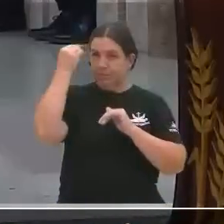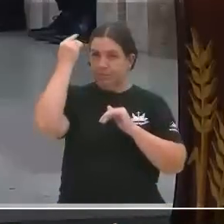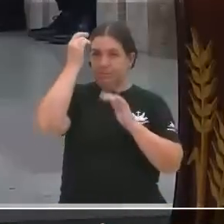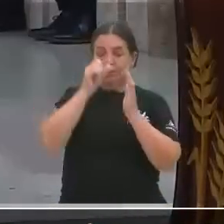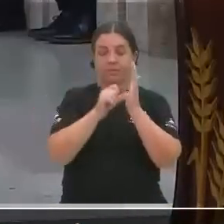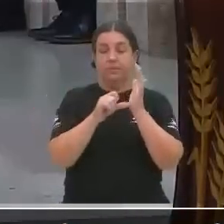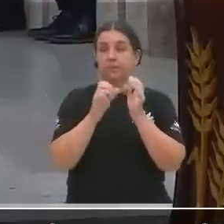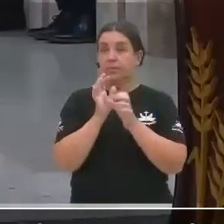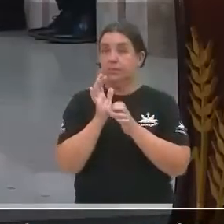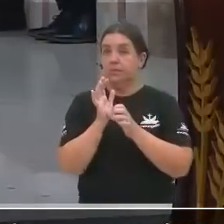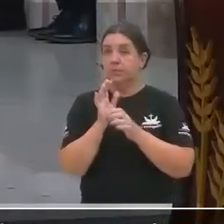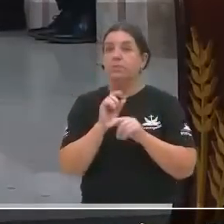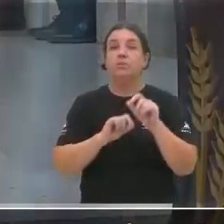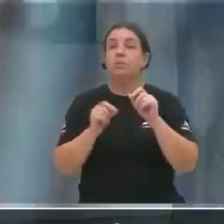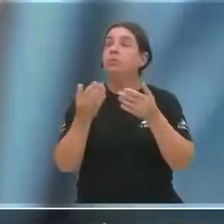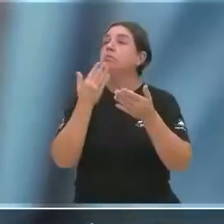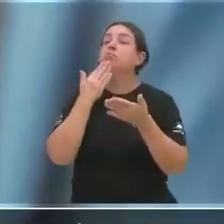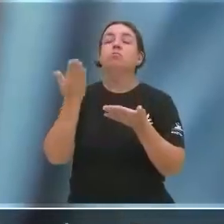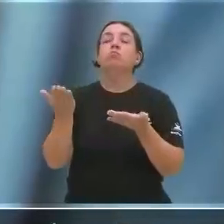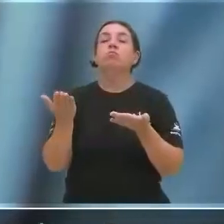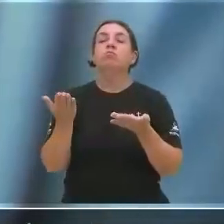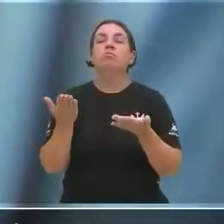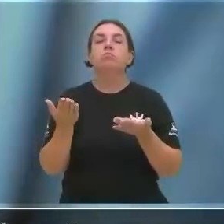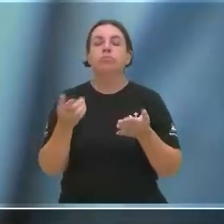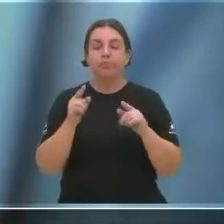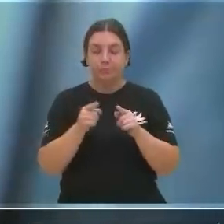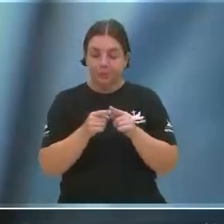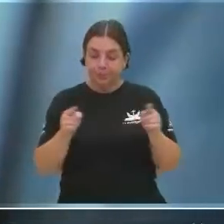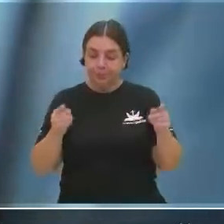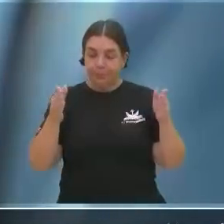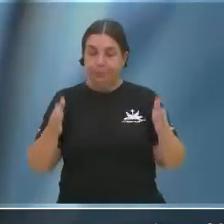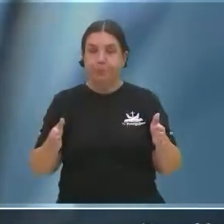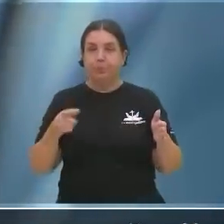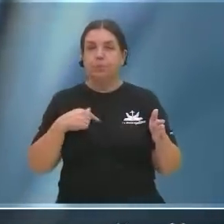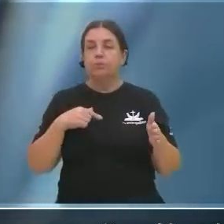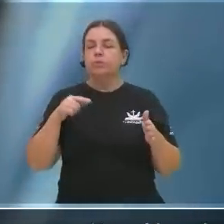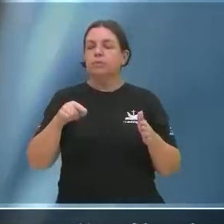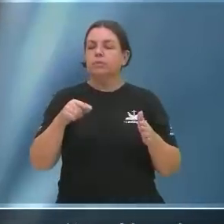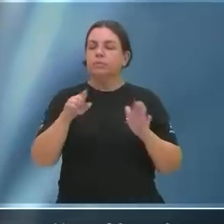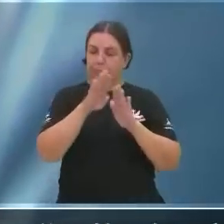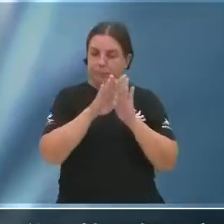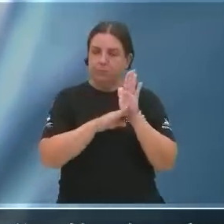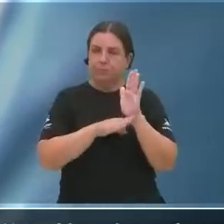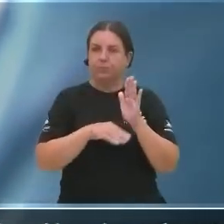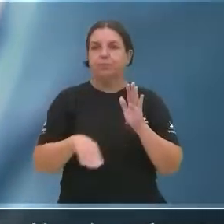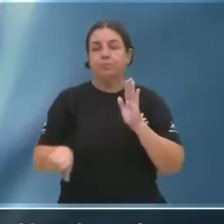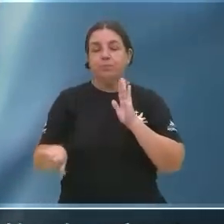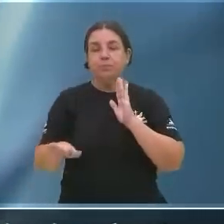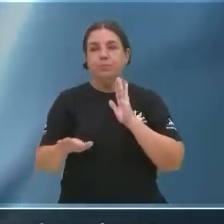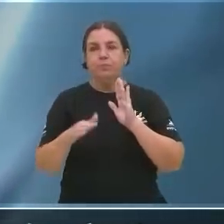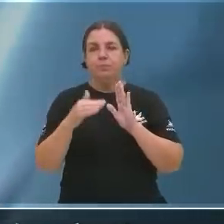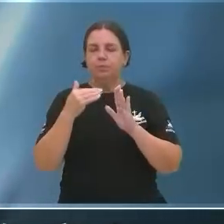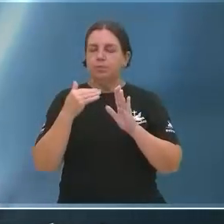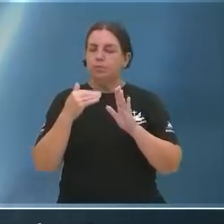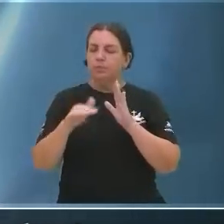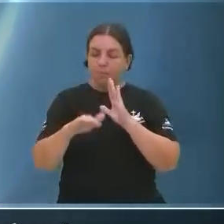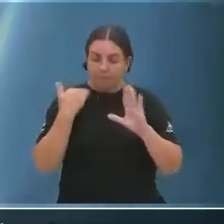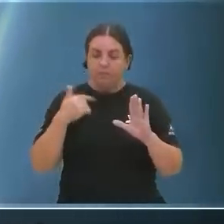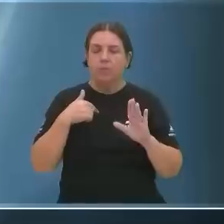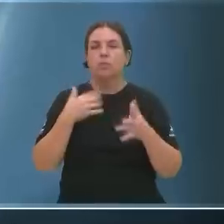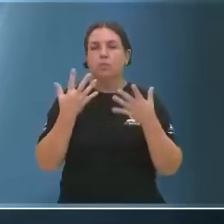Chagas Mesmo durante o programa Recebi uma mensagem de alguém que ia começar a quimioterapia